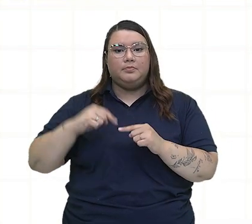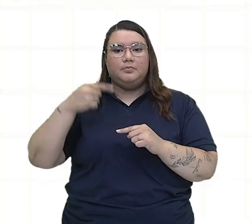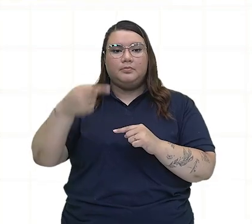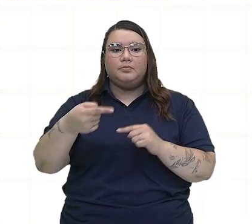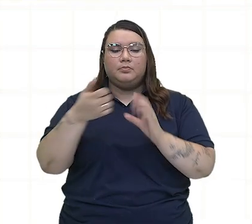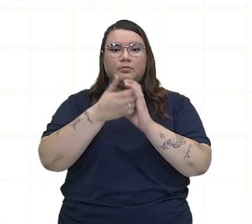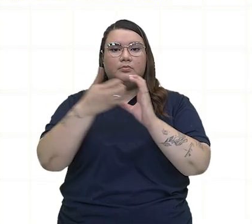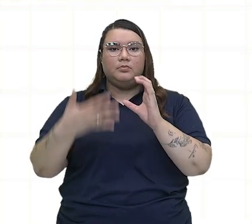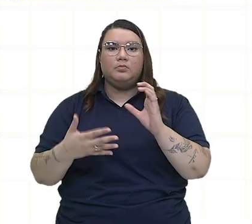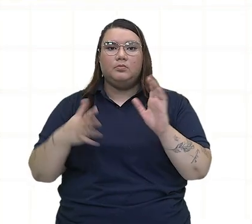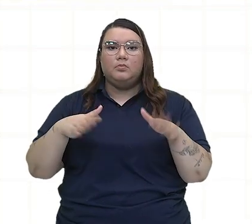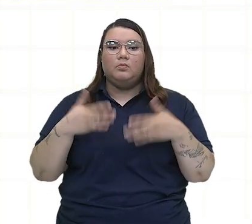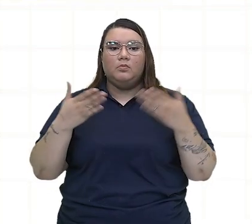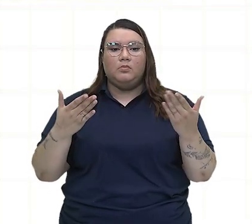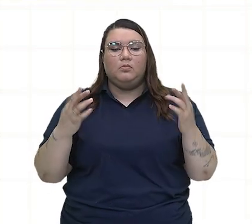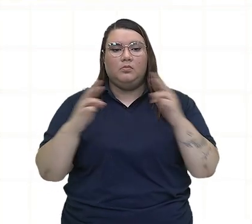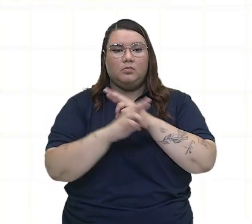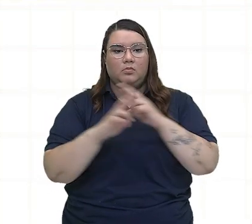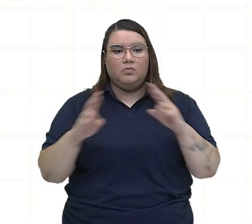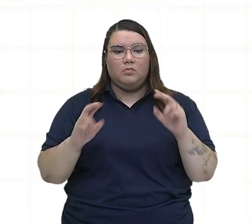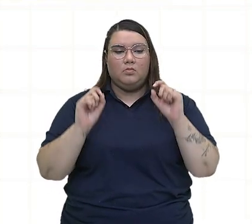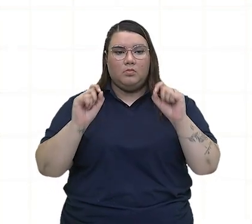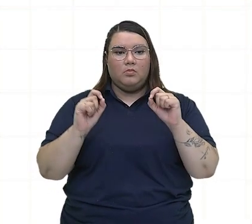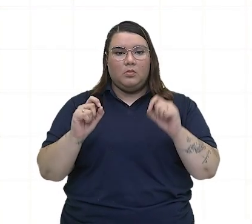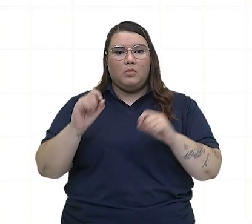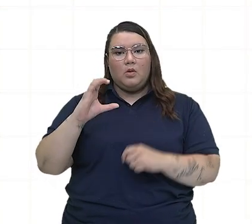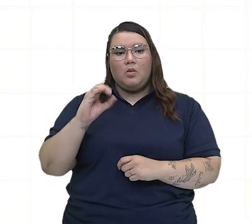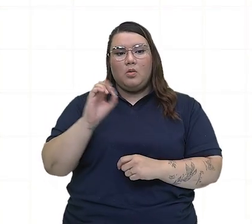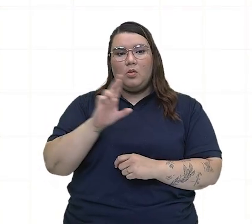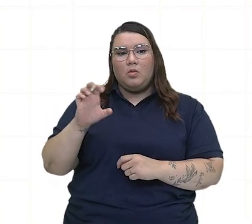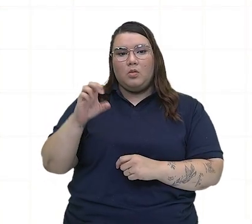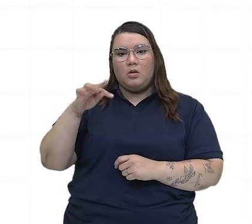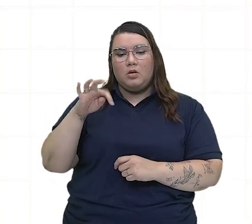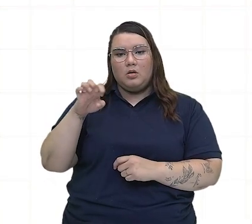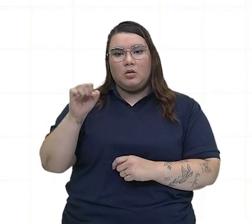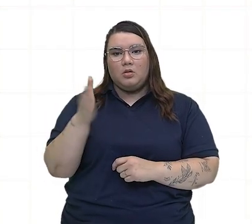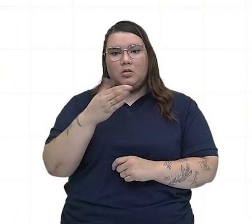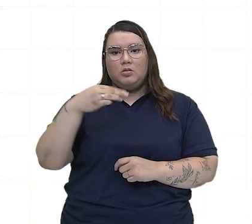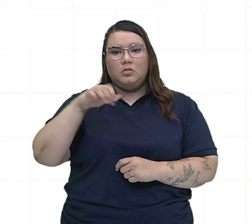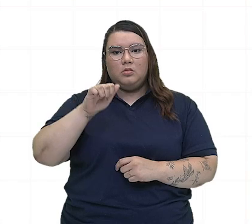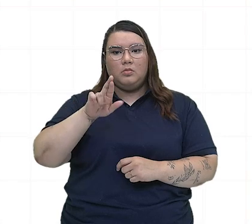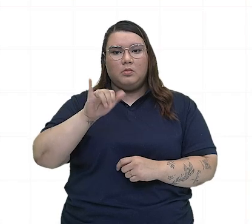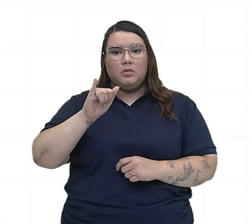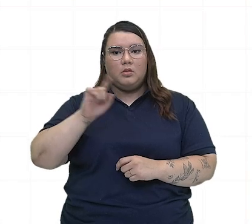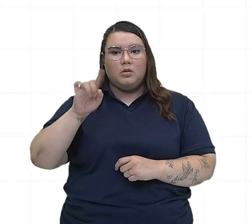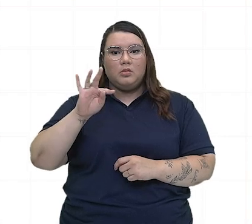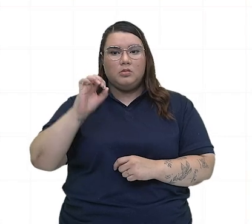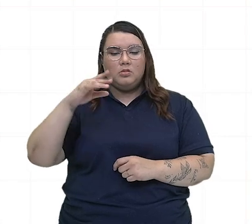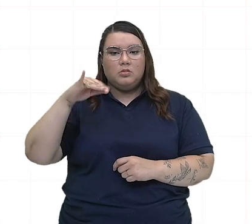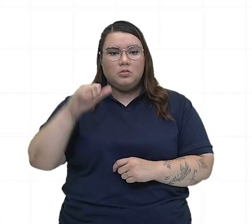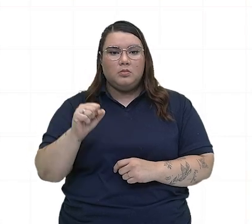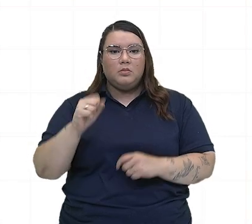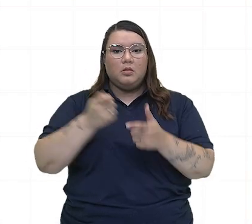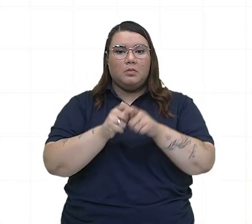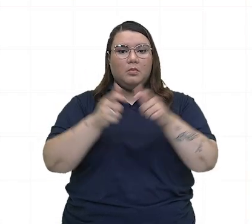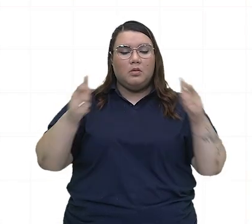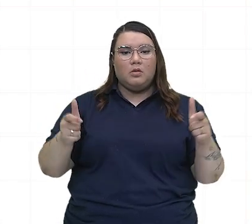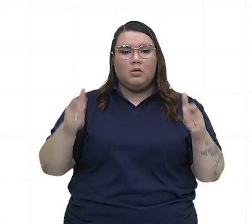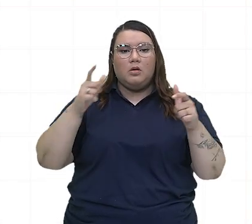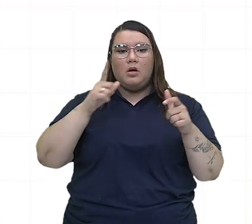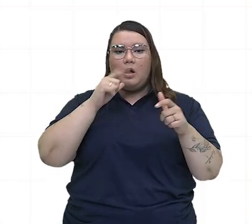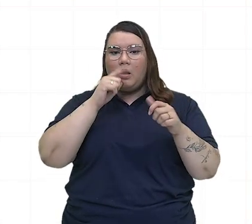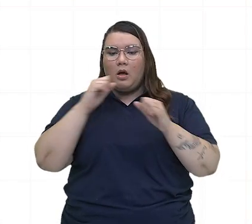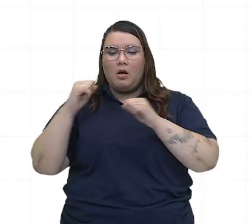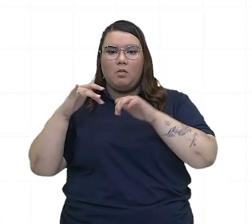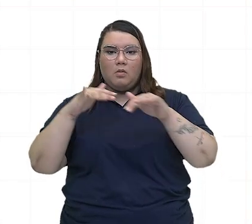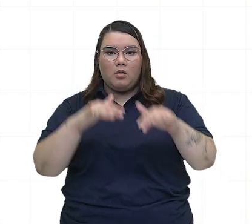próximos fatores climáticos vão corresponder às correntes marítimas. São grandes massas de ar de largura e profundidades variáveis que vão